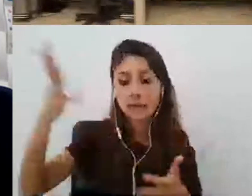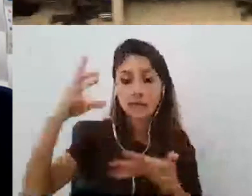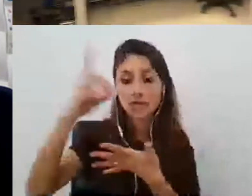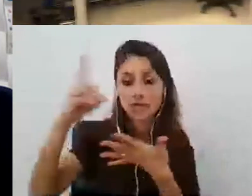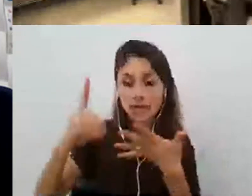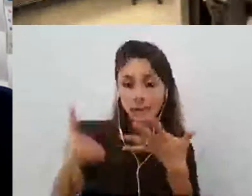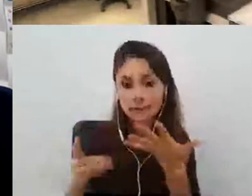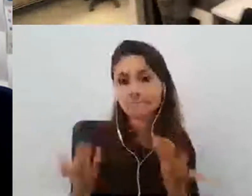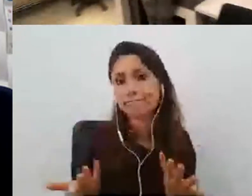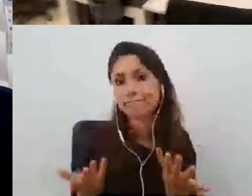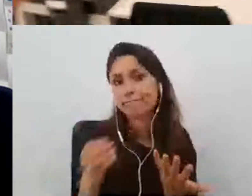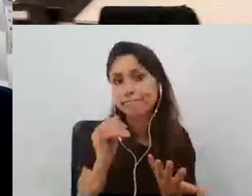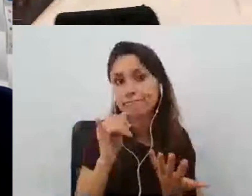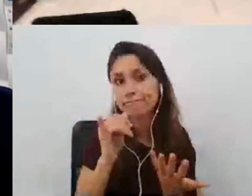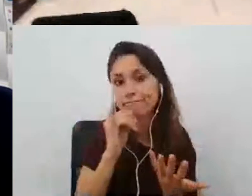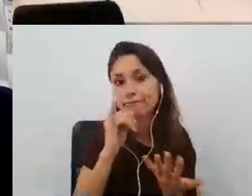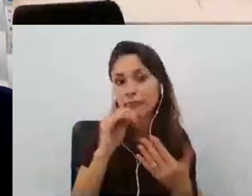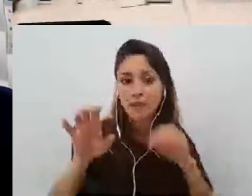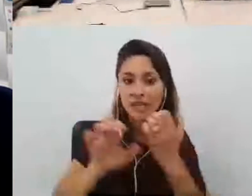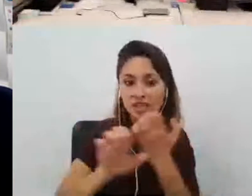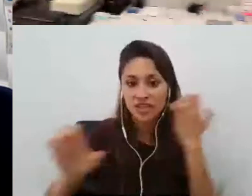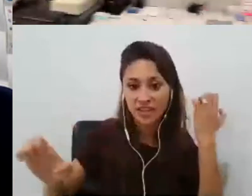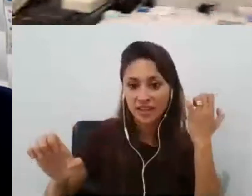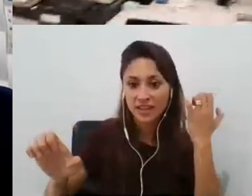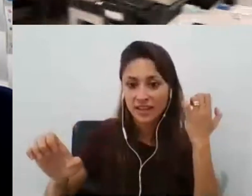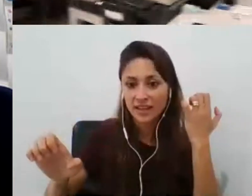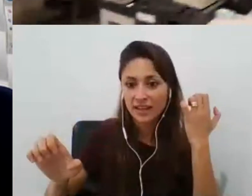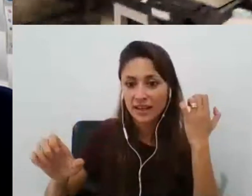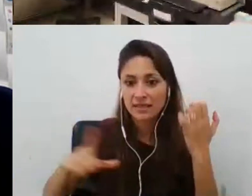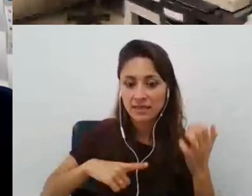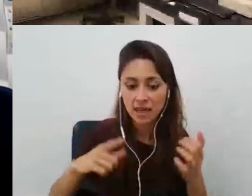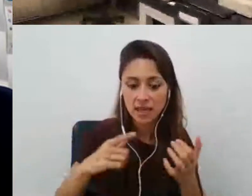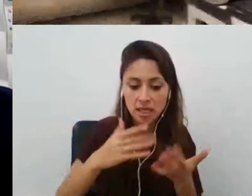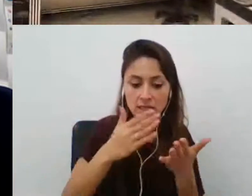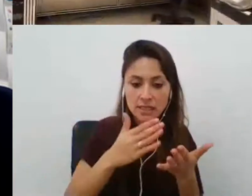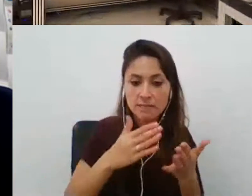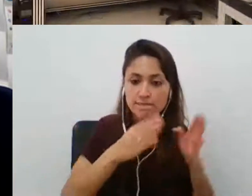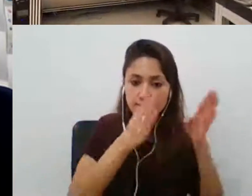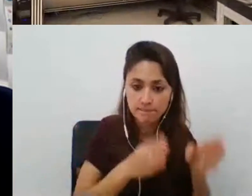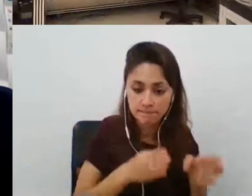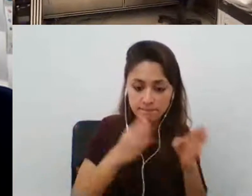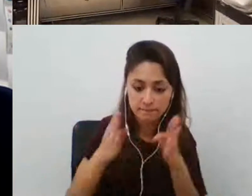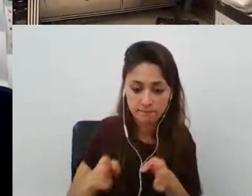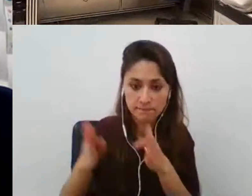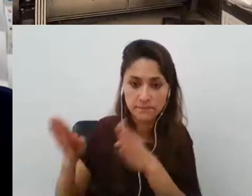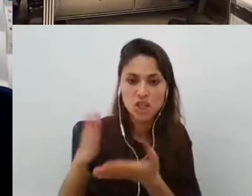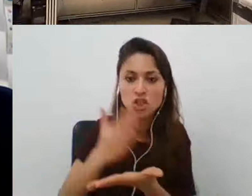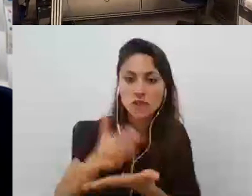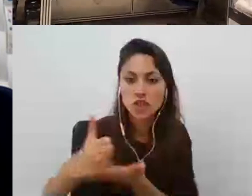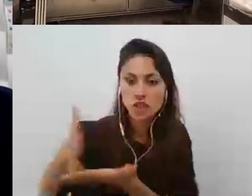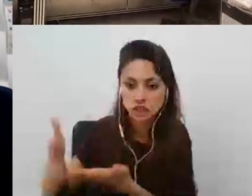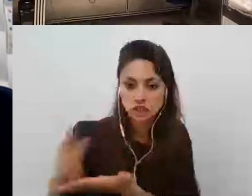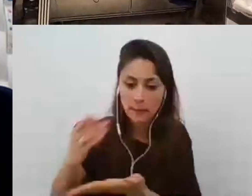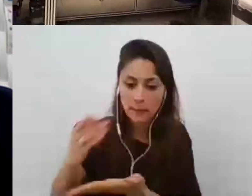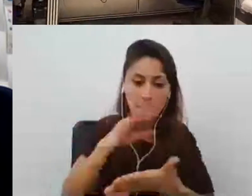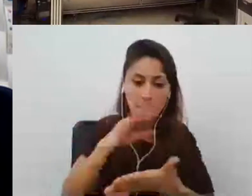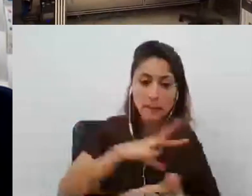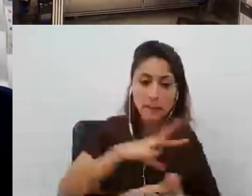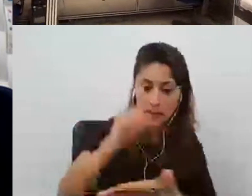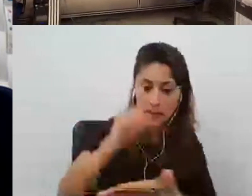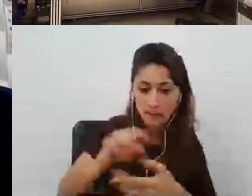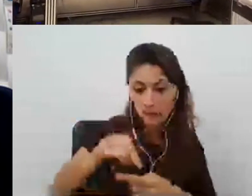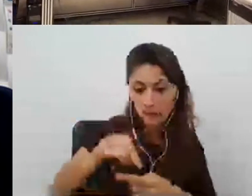exemplo. Na engenharia da Bosch, nós temos ela dividida em algumas características, né? Processo de design, processo